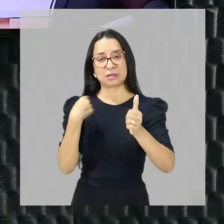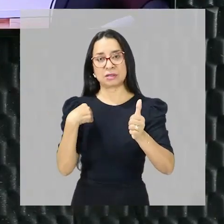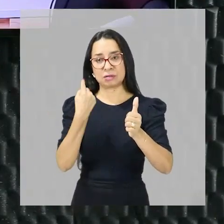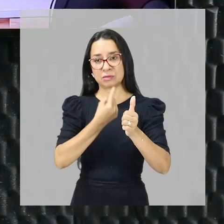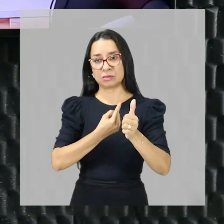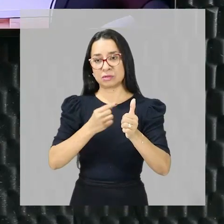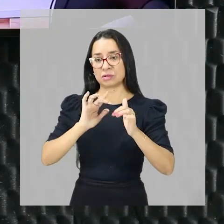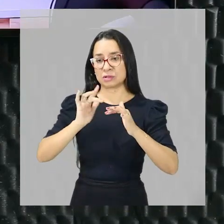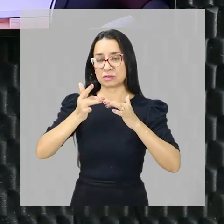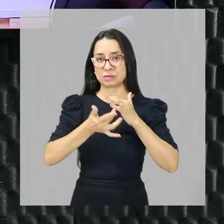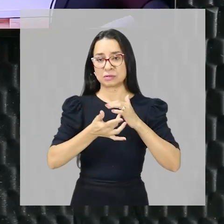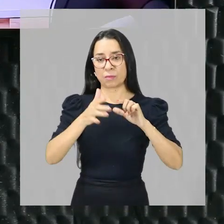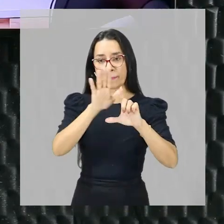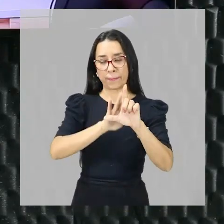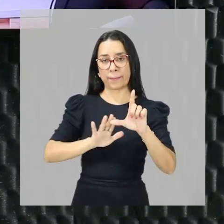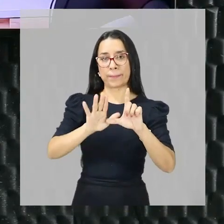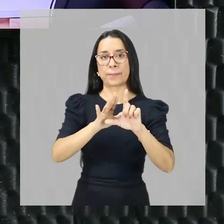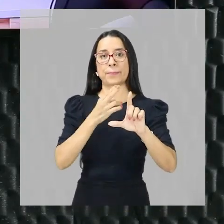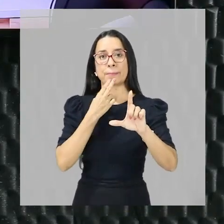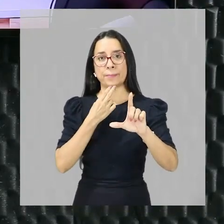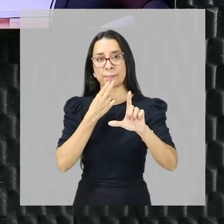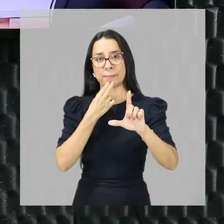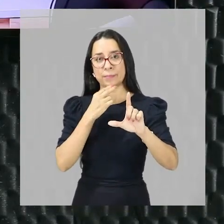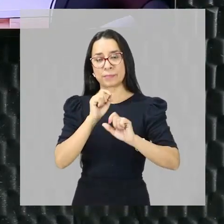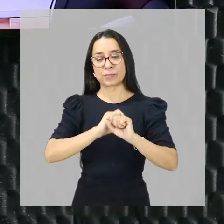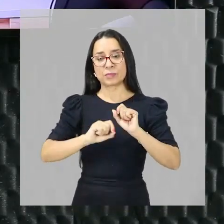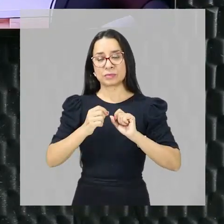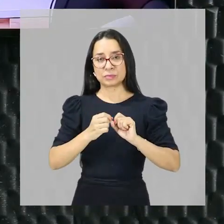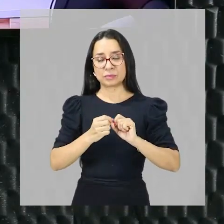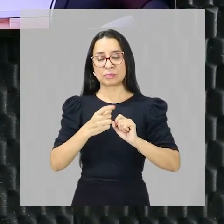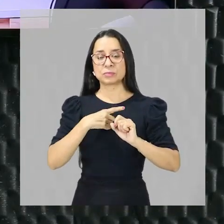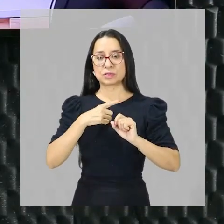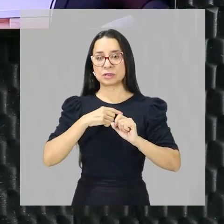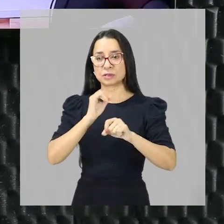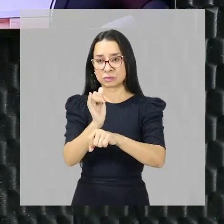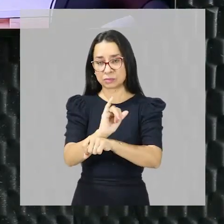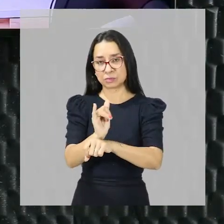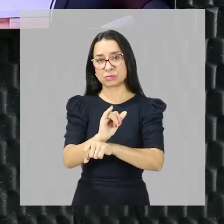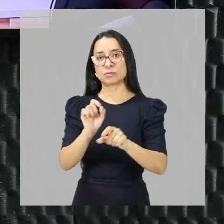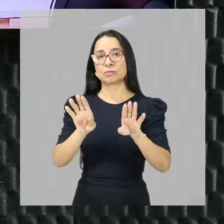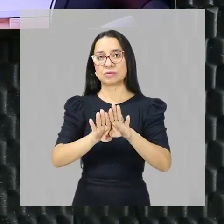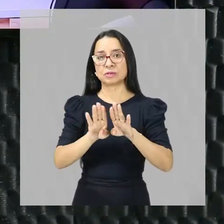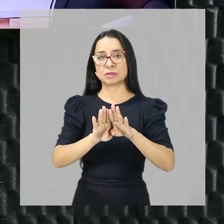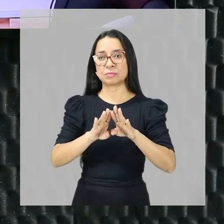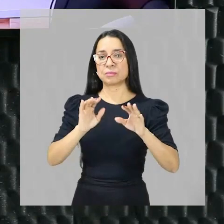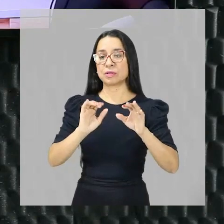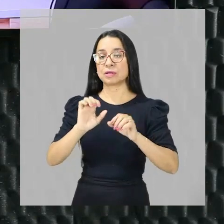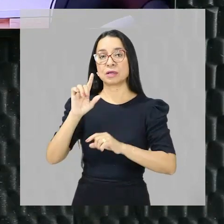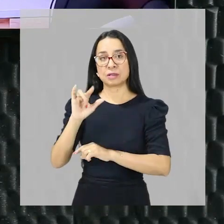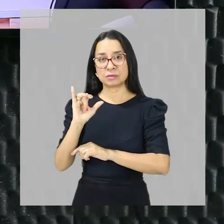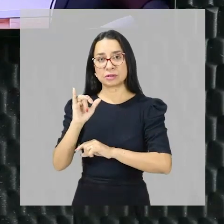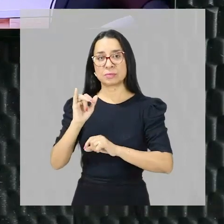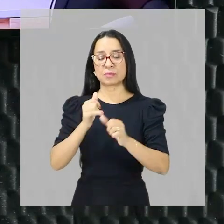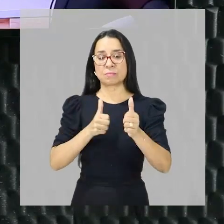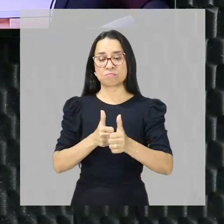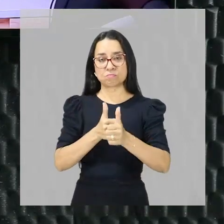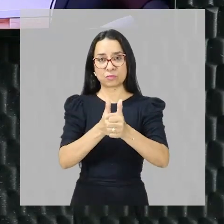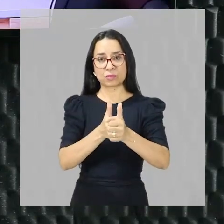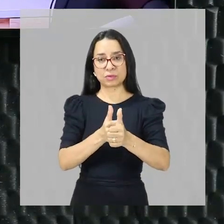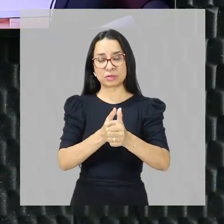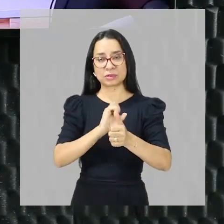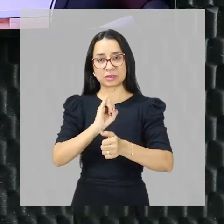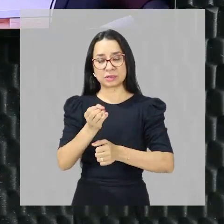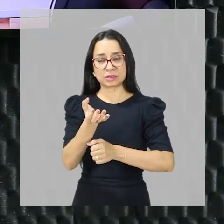nas redes sociais, plataforma Gonçalves Dias, nós estamos aí no YouTube e no Instagram, acompanhe a gente lá, se quiser depois assistir essa aula, vai